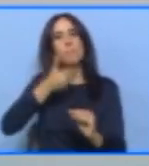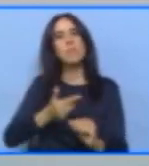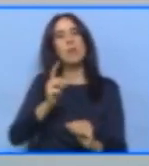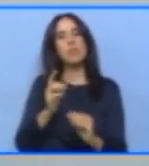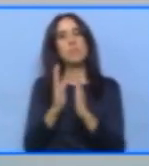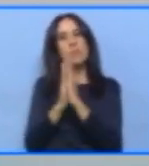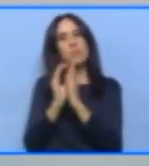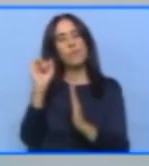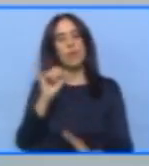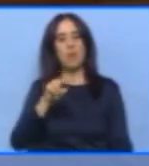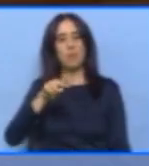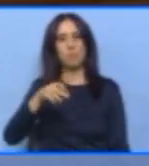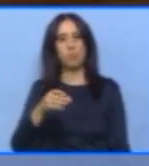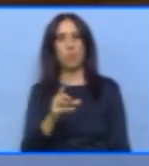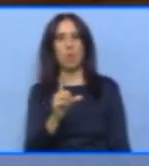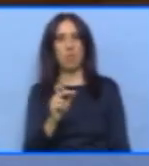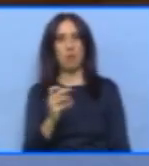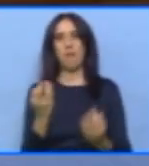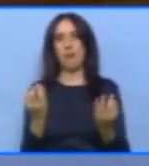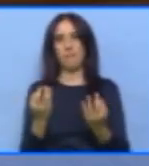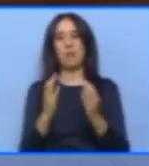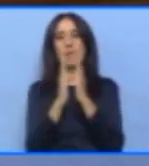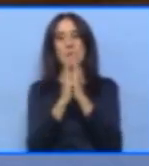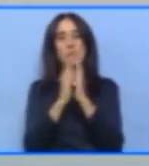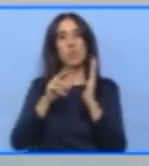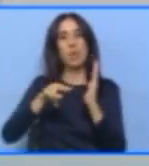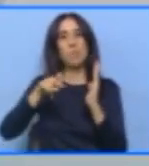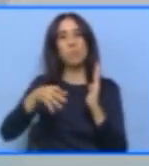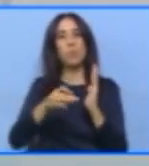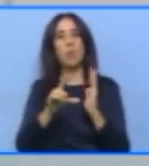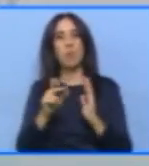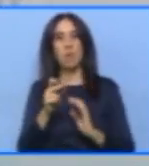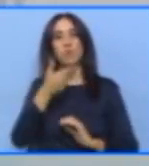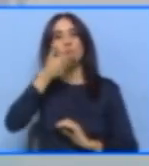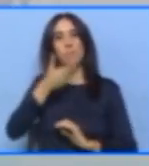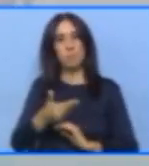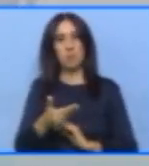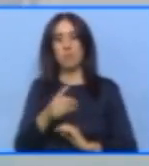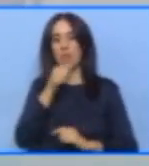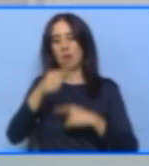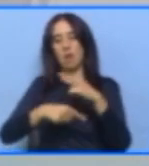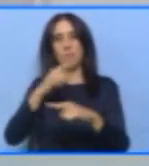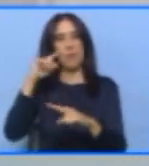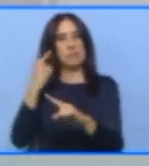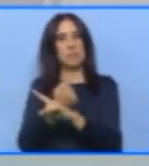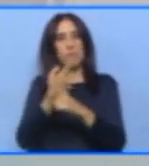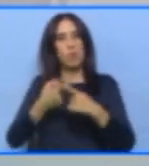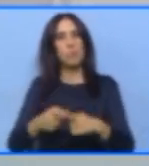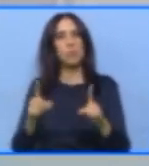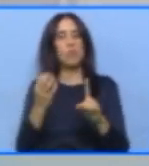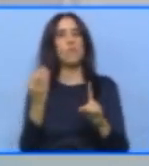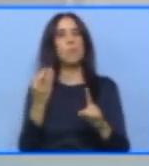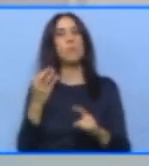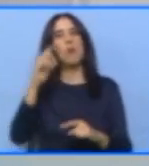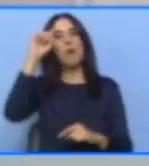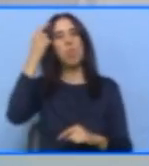Igreja de Nampula. Obviamente, a experiência da Igreja de Nampula foi diferente do que é habitual, porque teve um